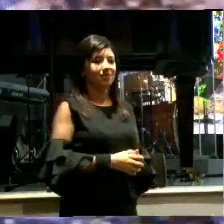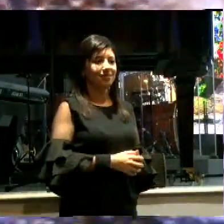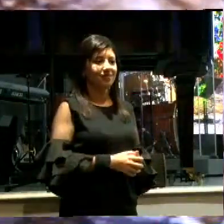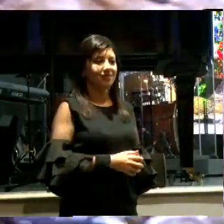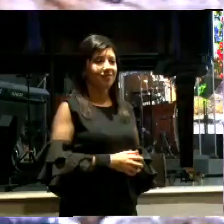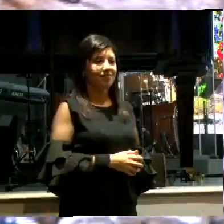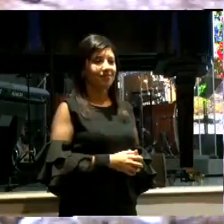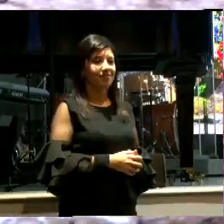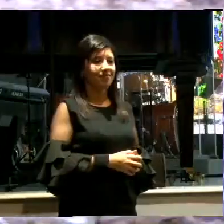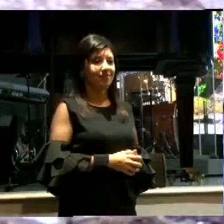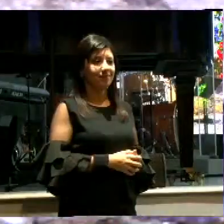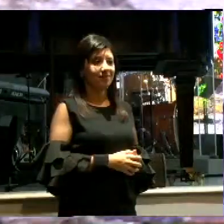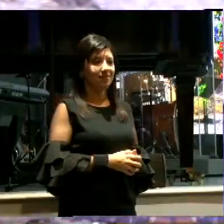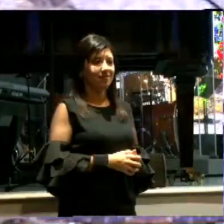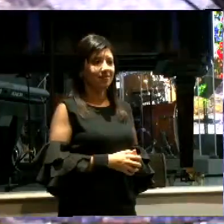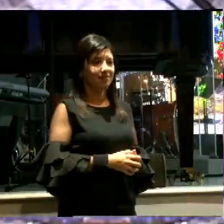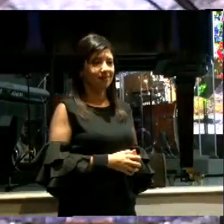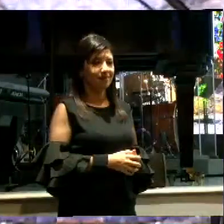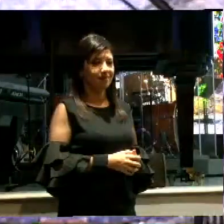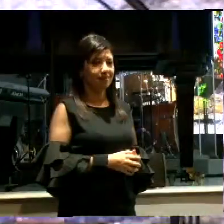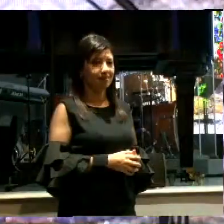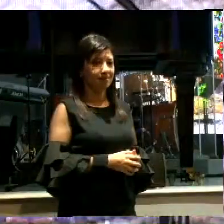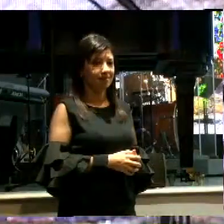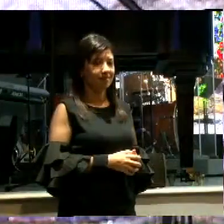A gente só precisa amar.